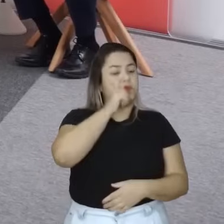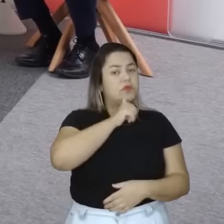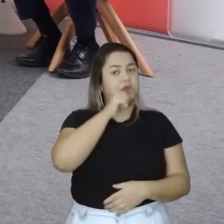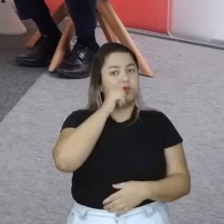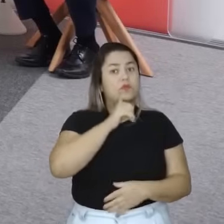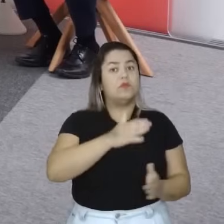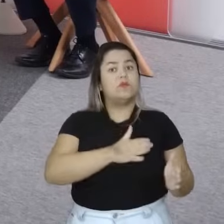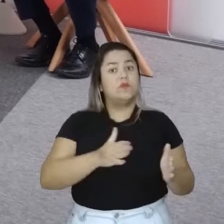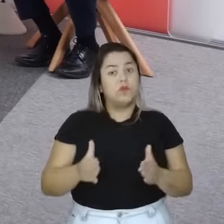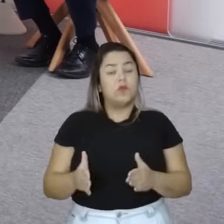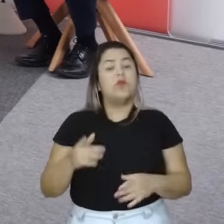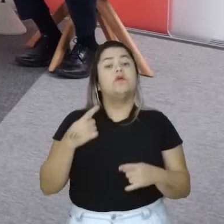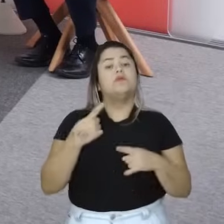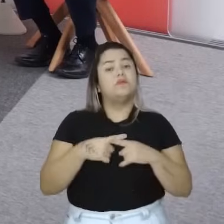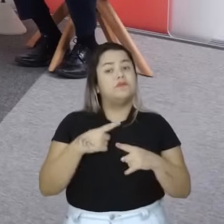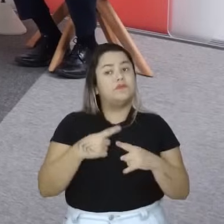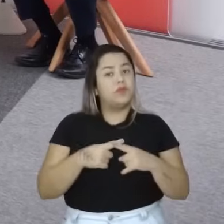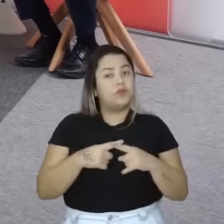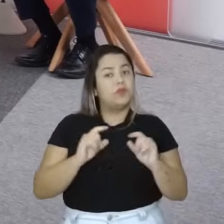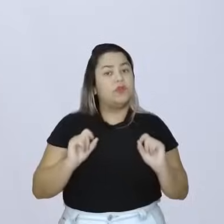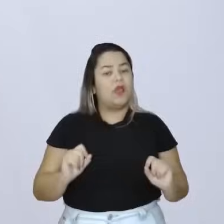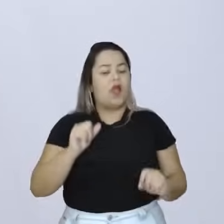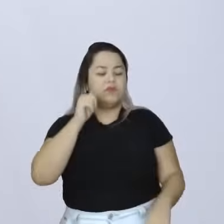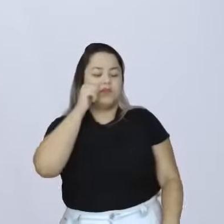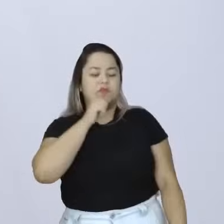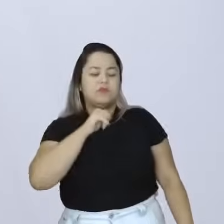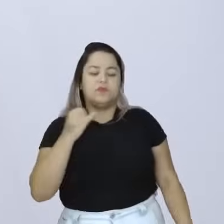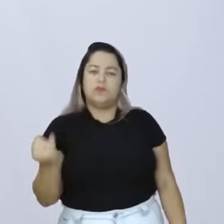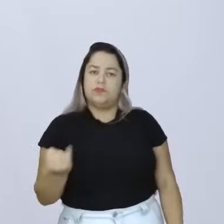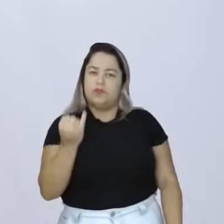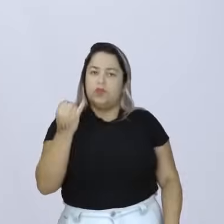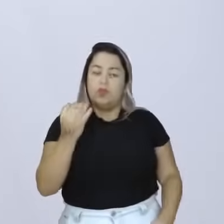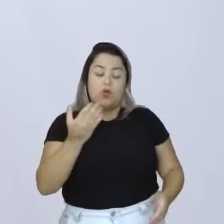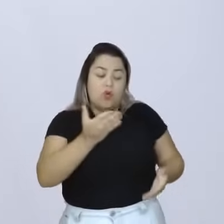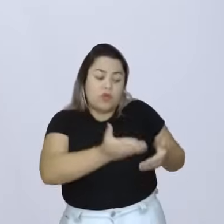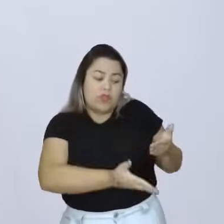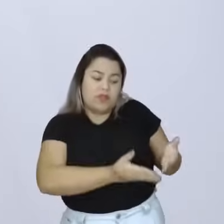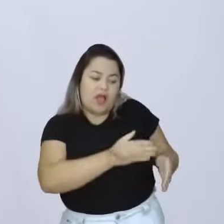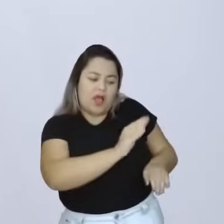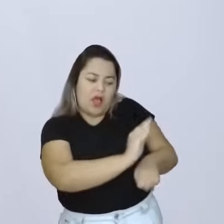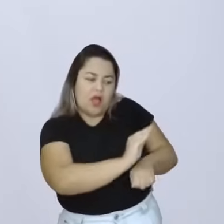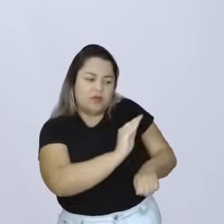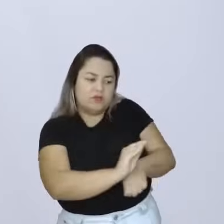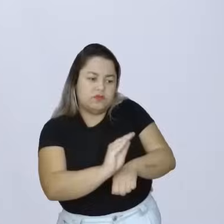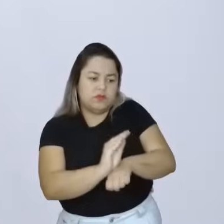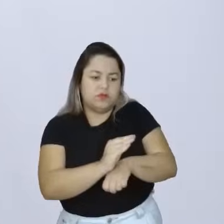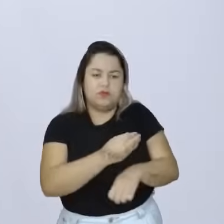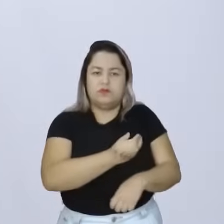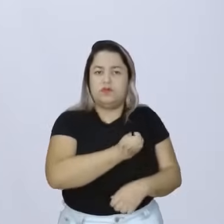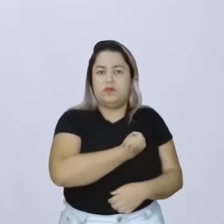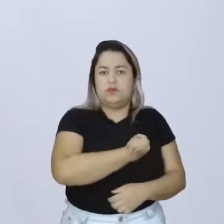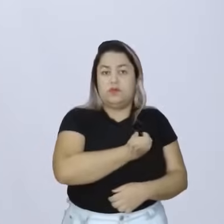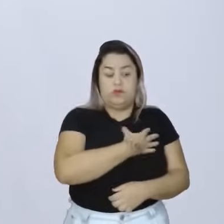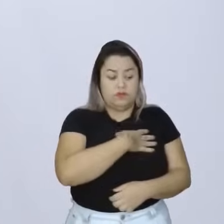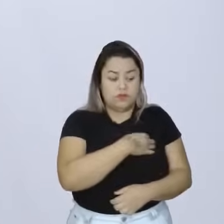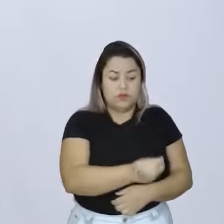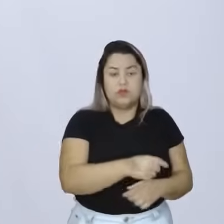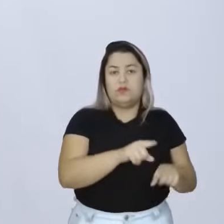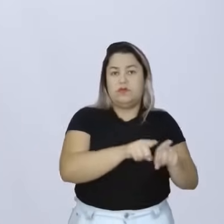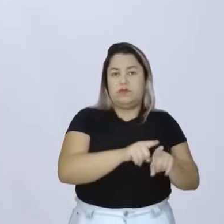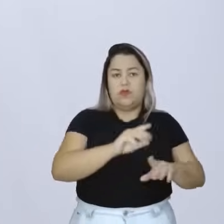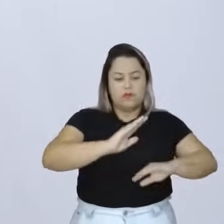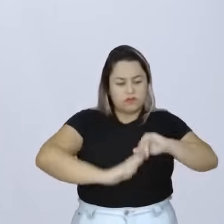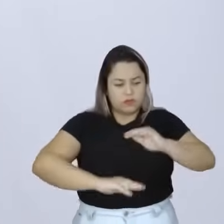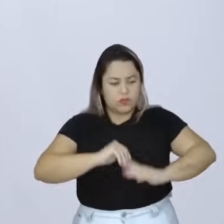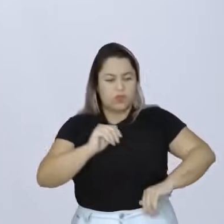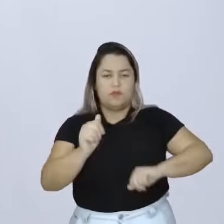Você sabe por quê? Que as mulheres têm como prioridade cuidar dos seus filhos, ajudar na sua profissão para mudar o Brasil. E